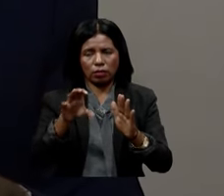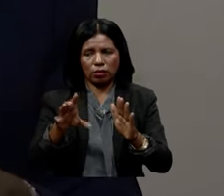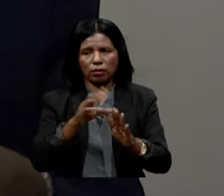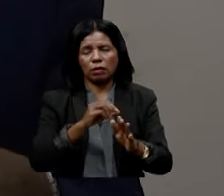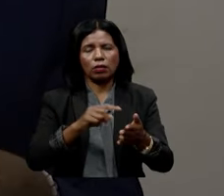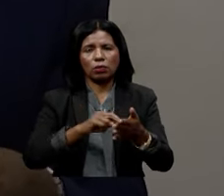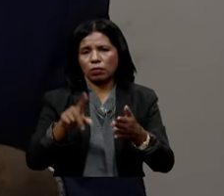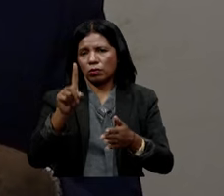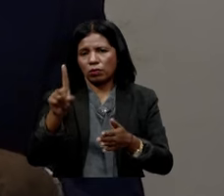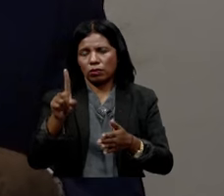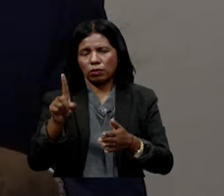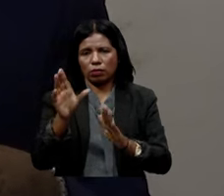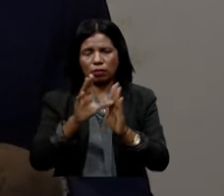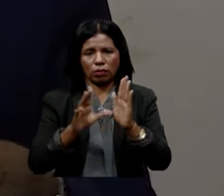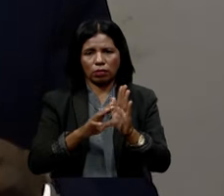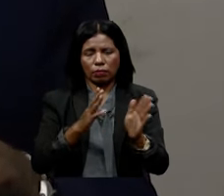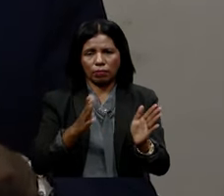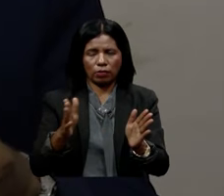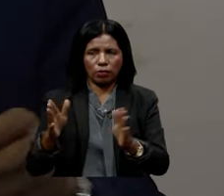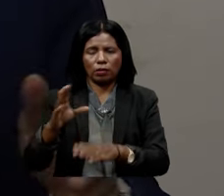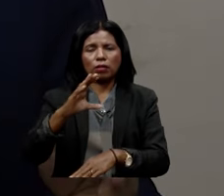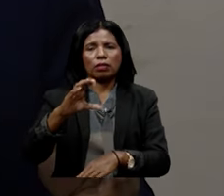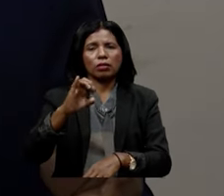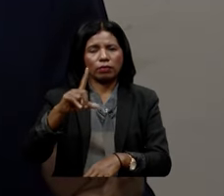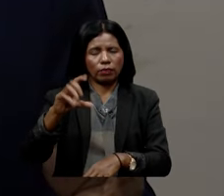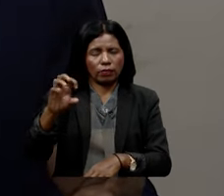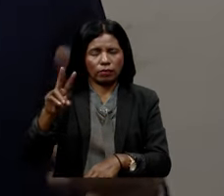número 1, Código de Processo Civil, ele até tem cata.